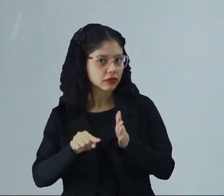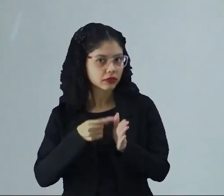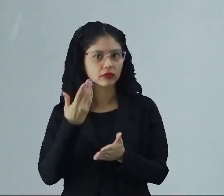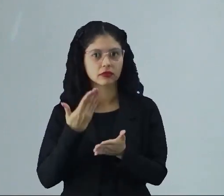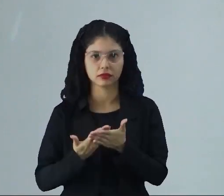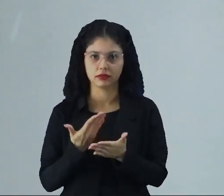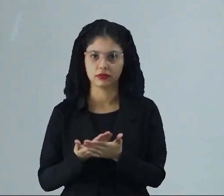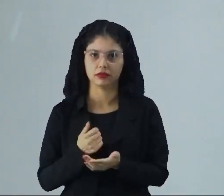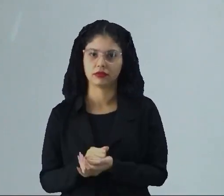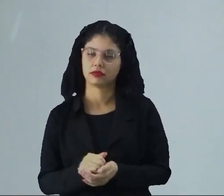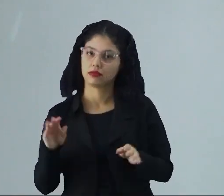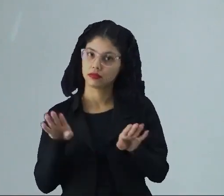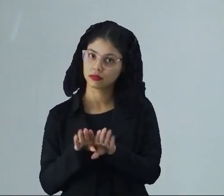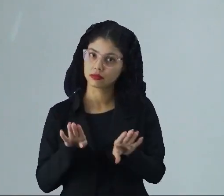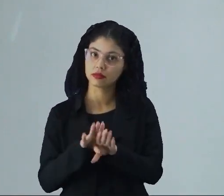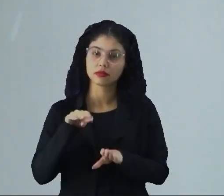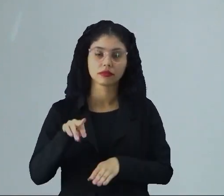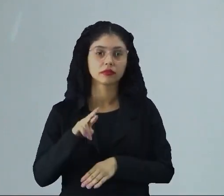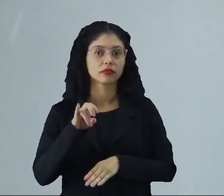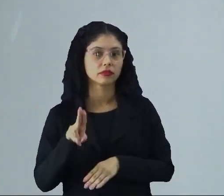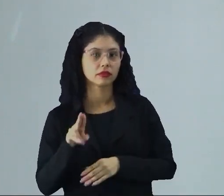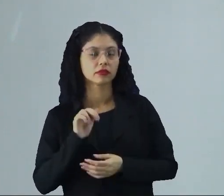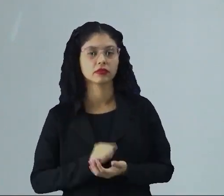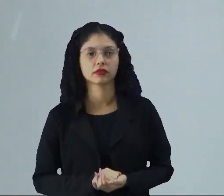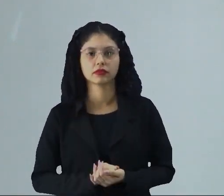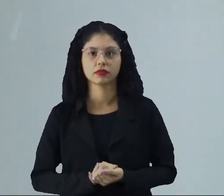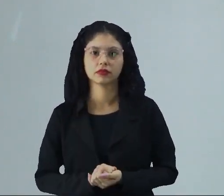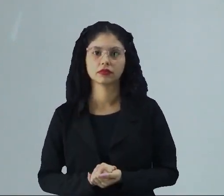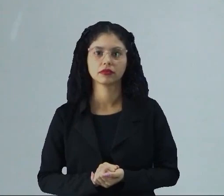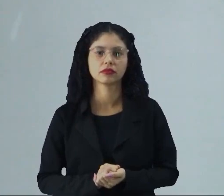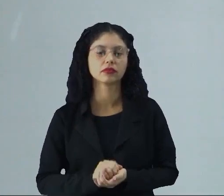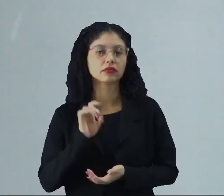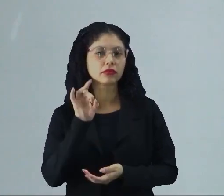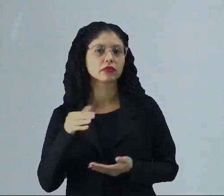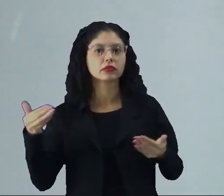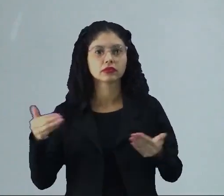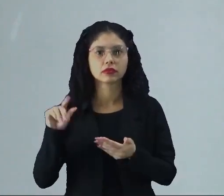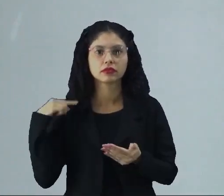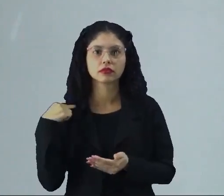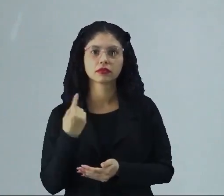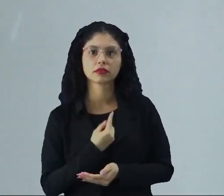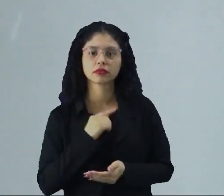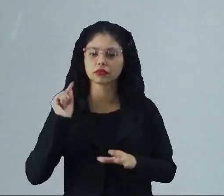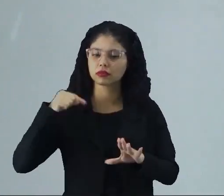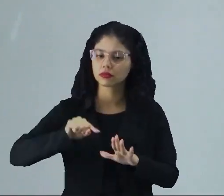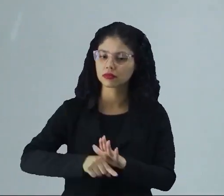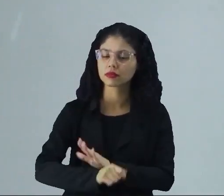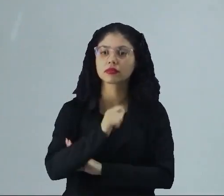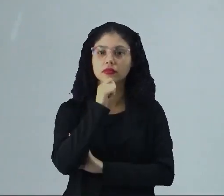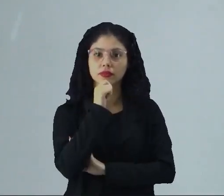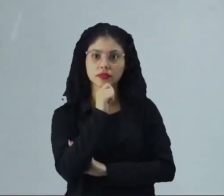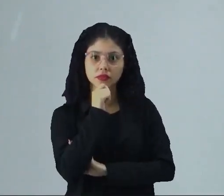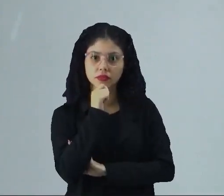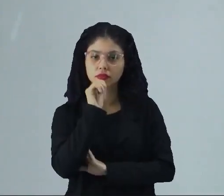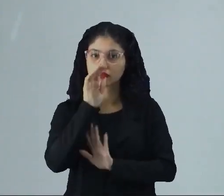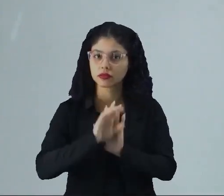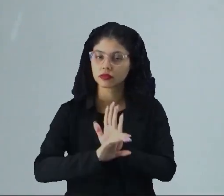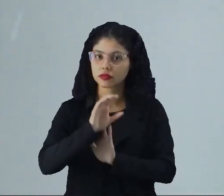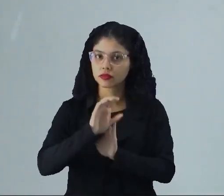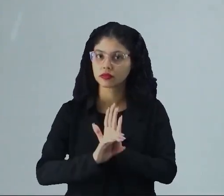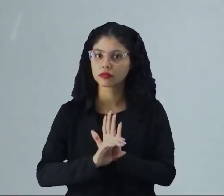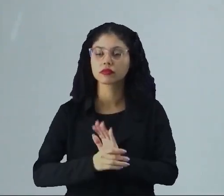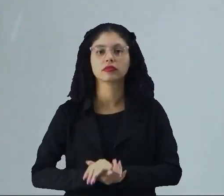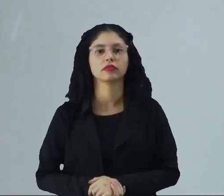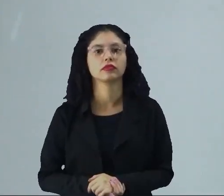primeira aula, e também do MRU, no movimento retilíneo uniforme. Só que agora nós vamos nos aprofundar no nosso